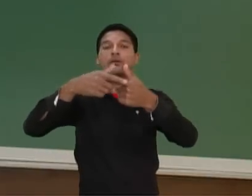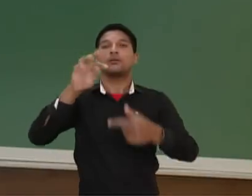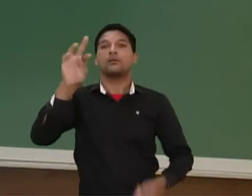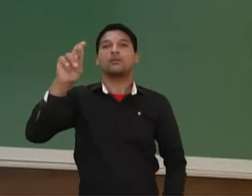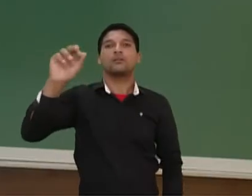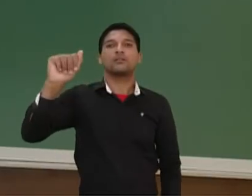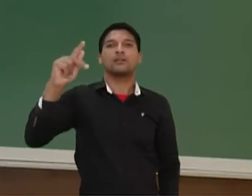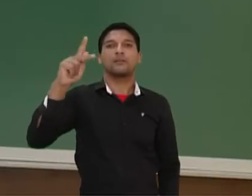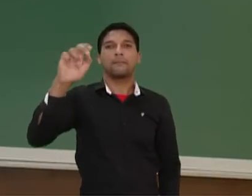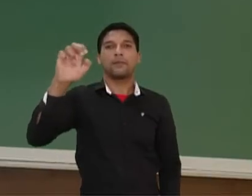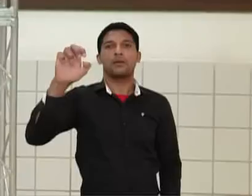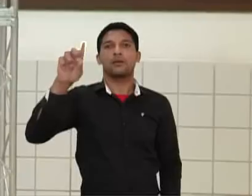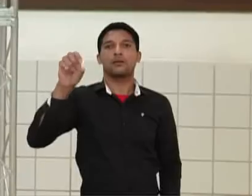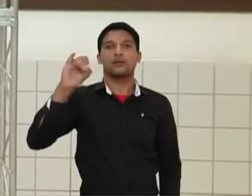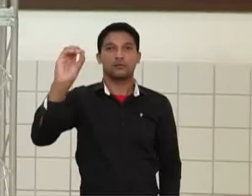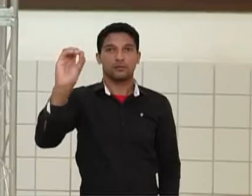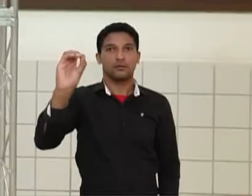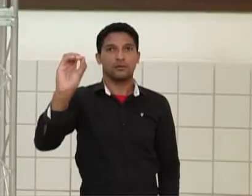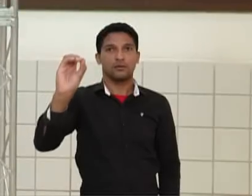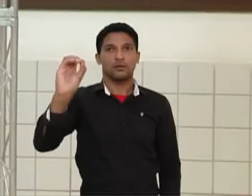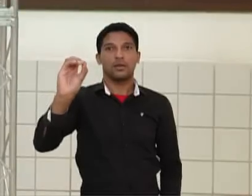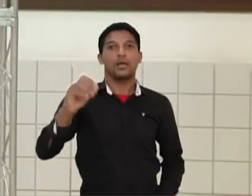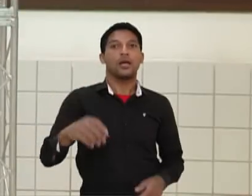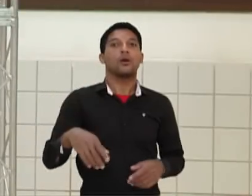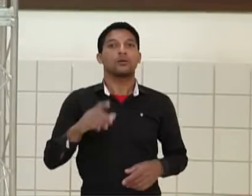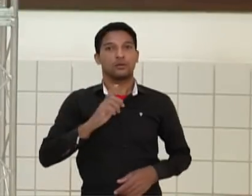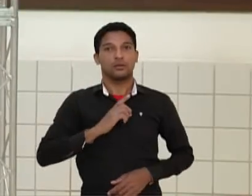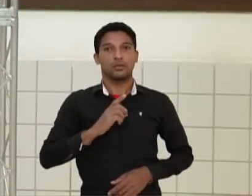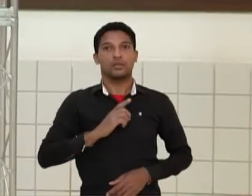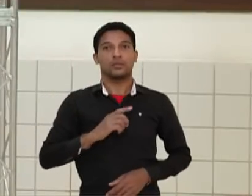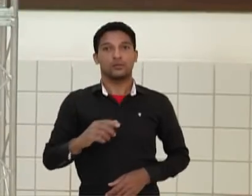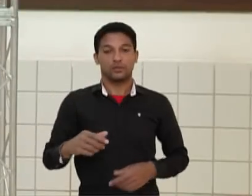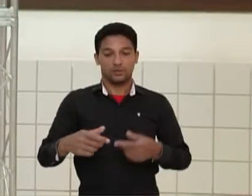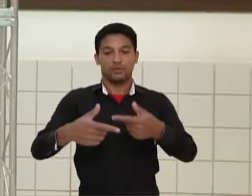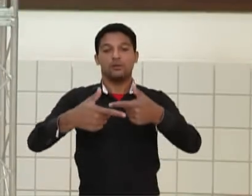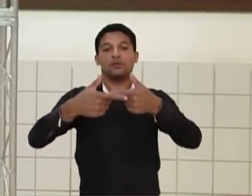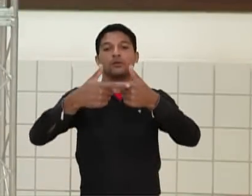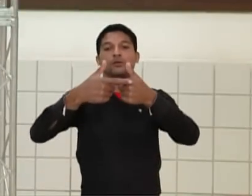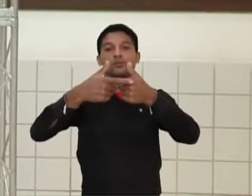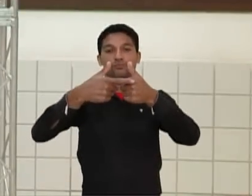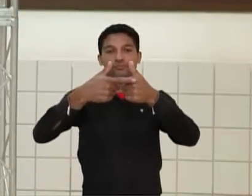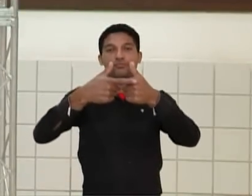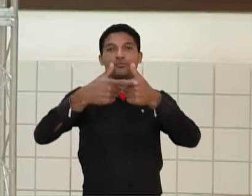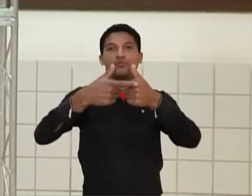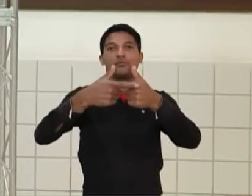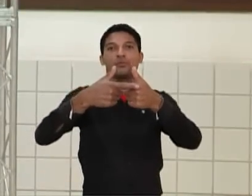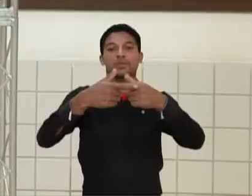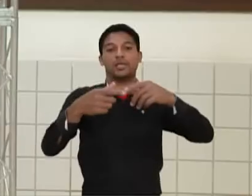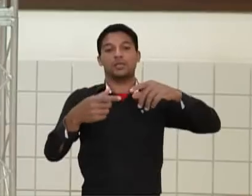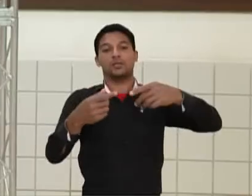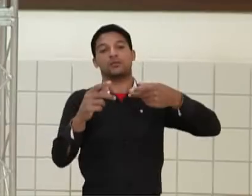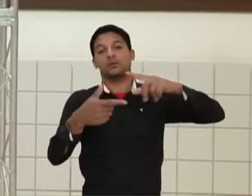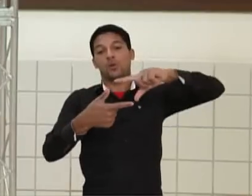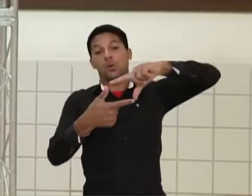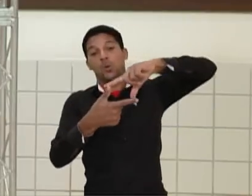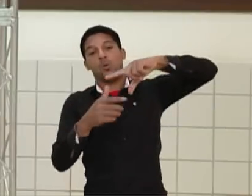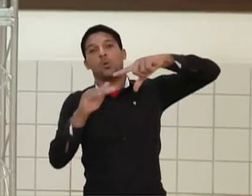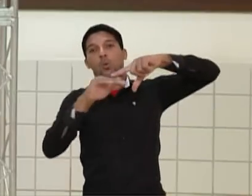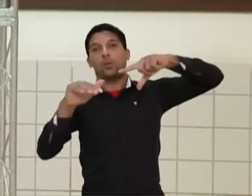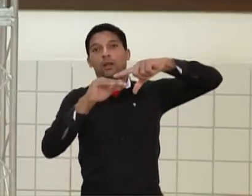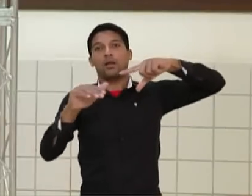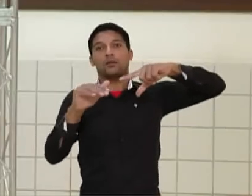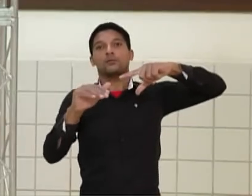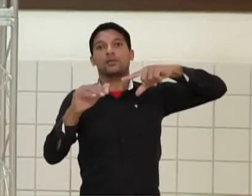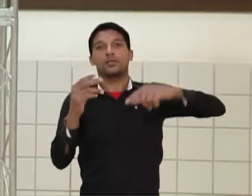O que os trapézios são? Eles são quadriláteros que têm um par de lados paralelos apenas. O paralelogramo tem 2, o trapézio tem um só,